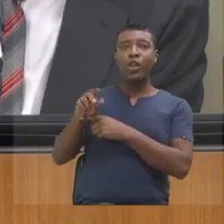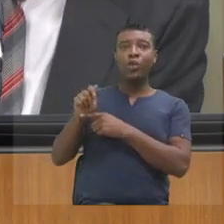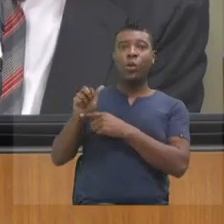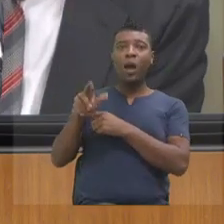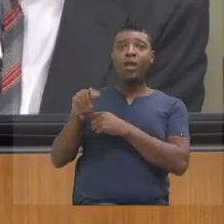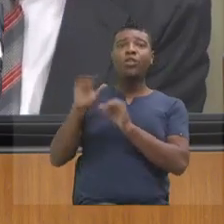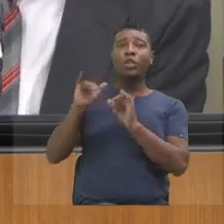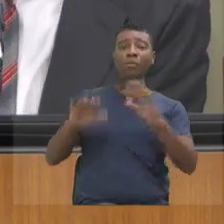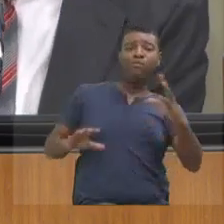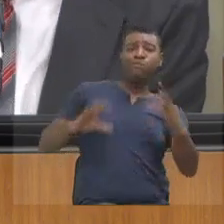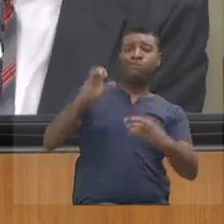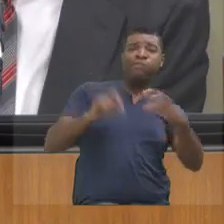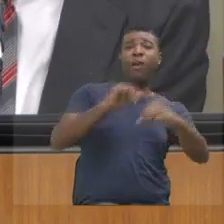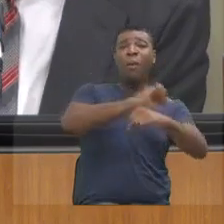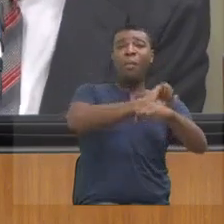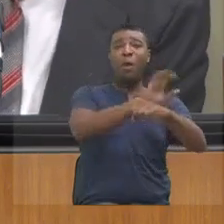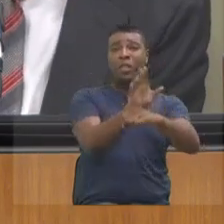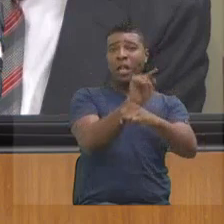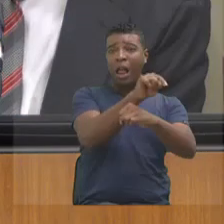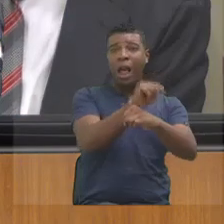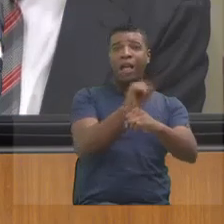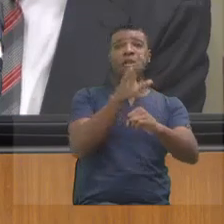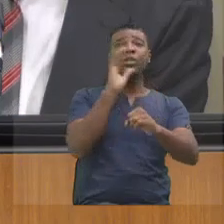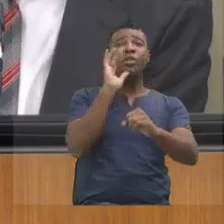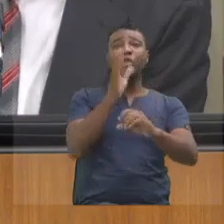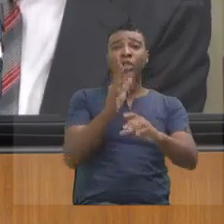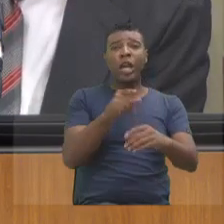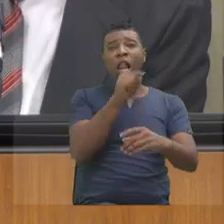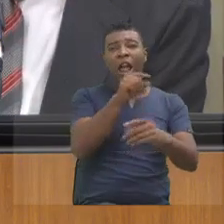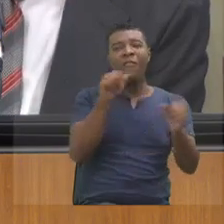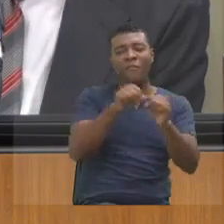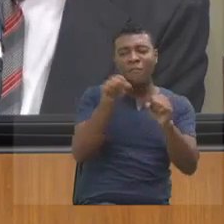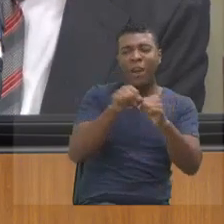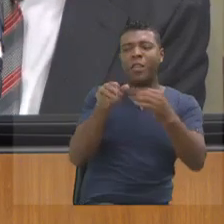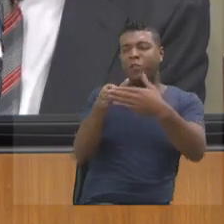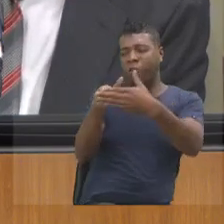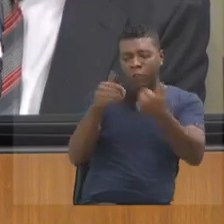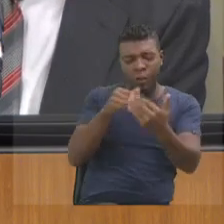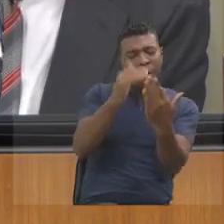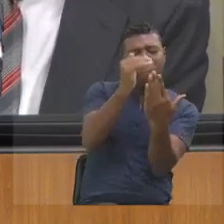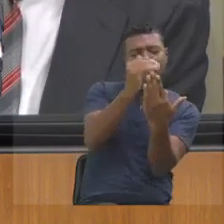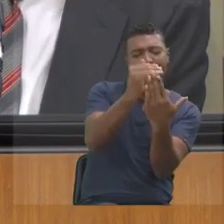Claros sobre isso aí e mostrar faz uma uma situação bem feita inclusive